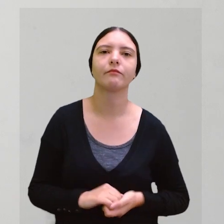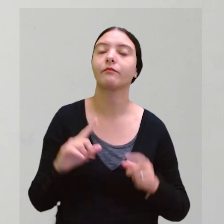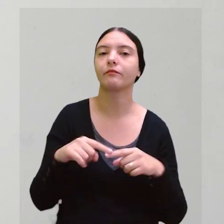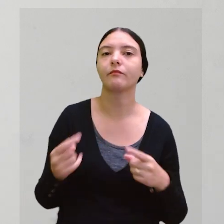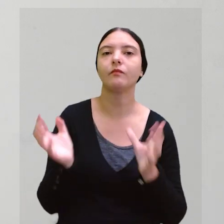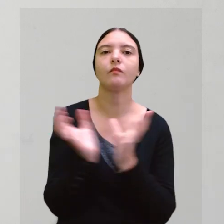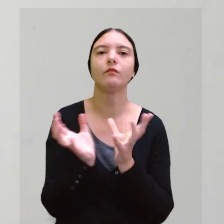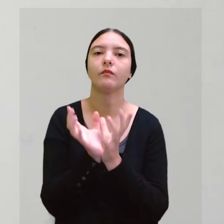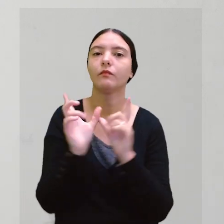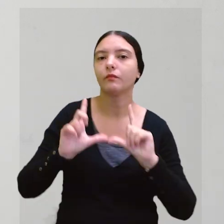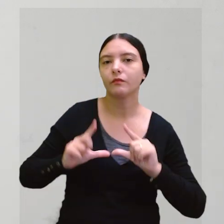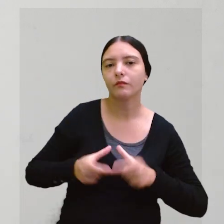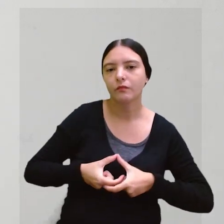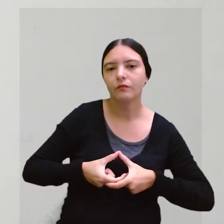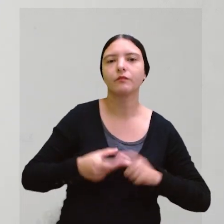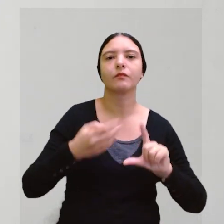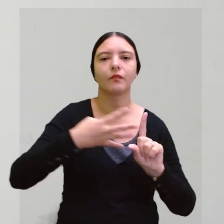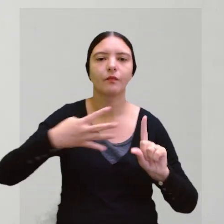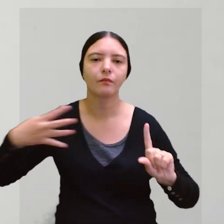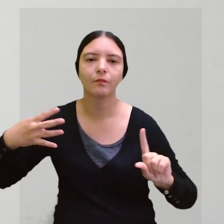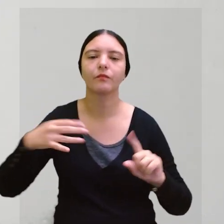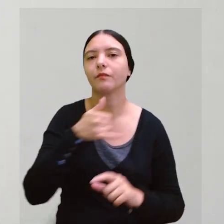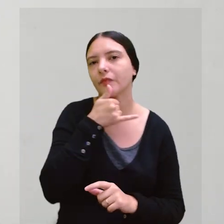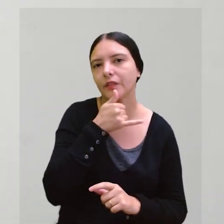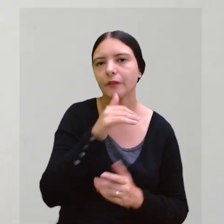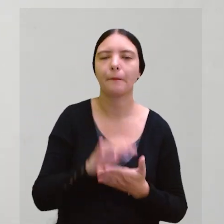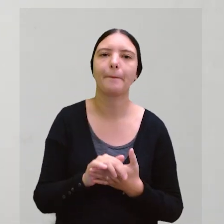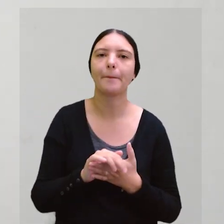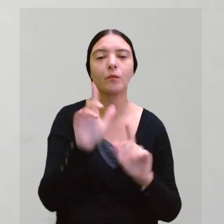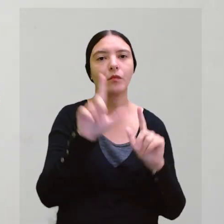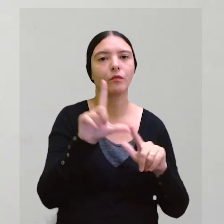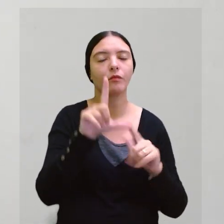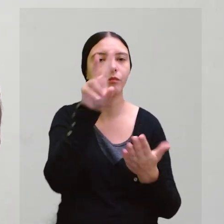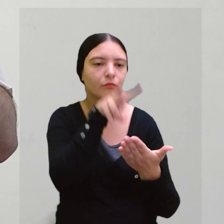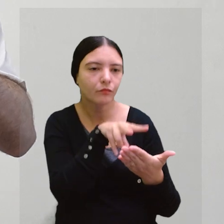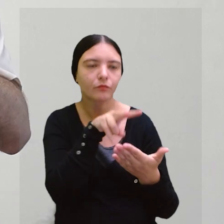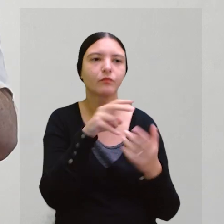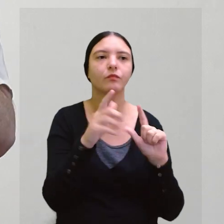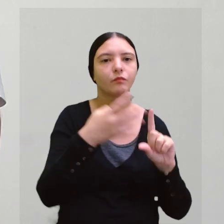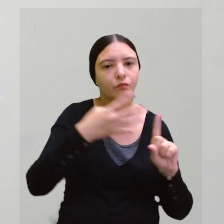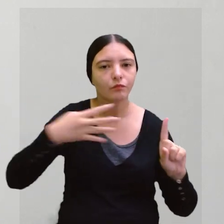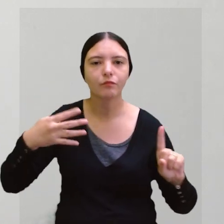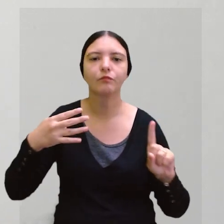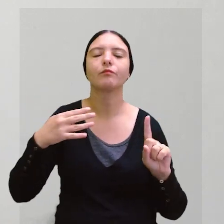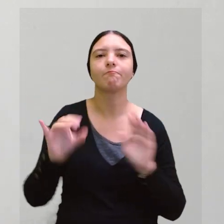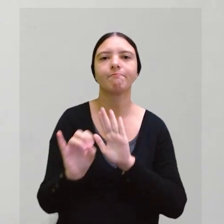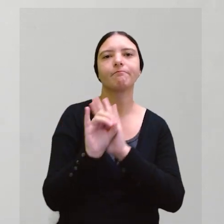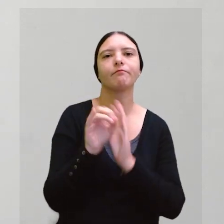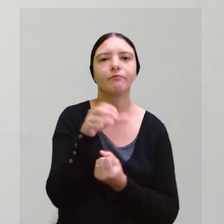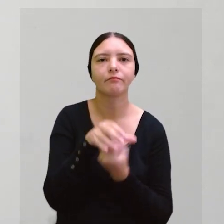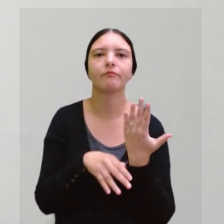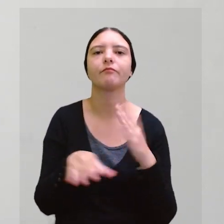também grupos minoritários, como o grupo LGBTQIA+. Lendo a literatura LGBTQIA+, é possível construir